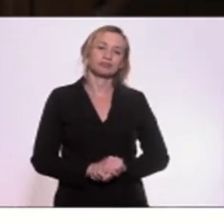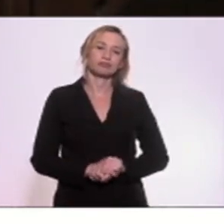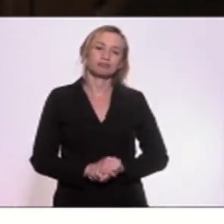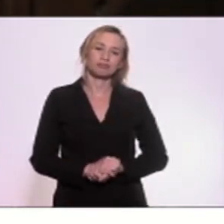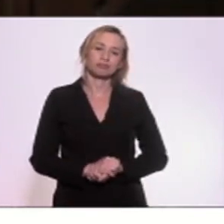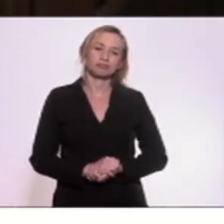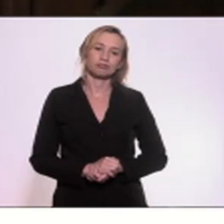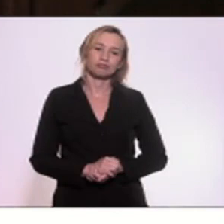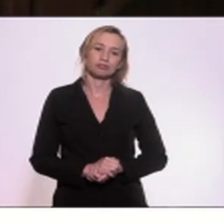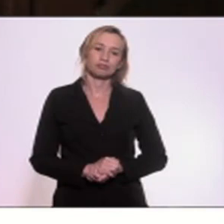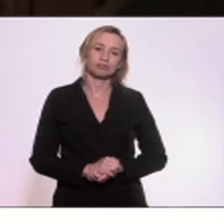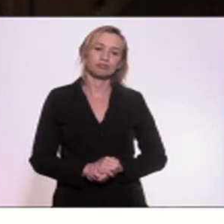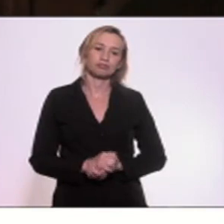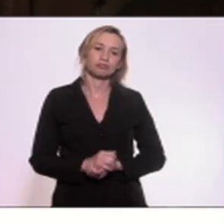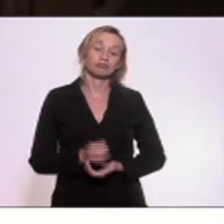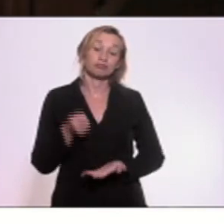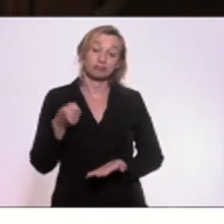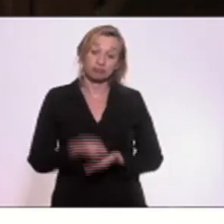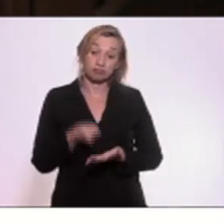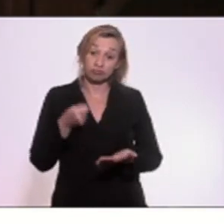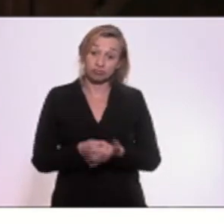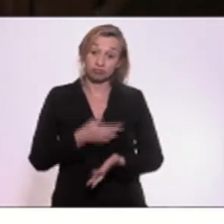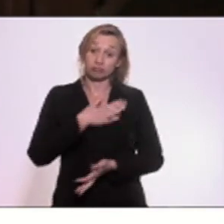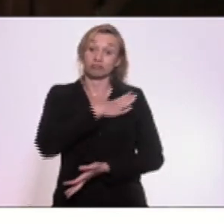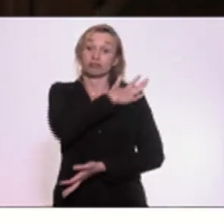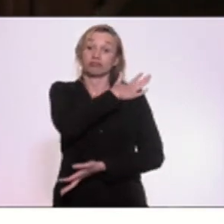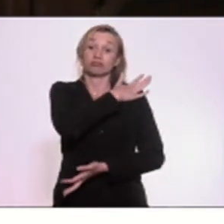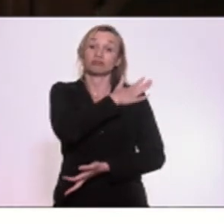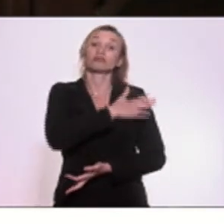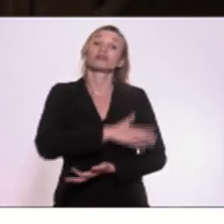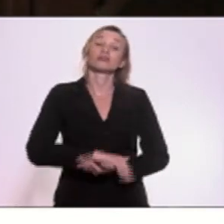E a ditadura